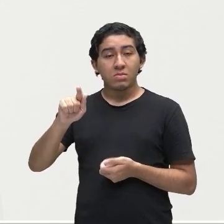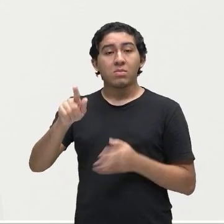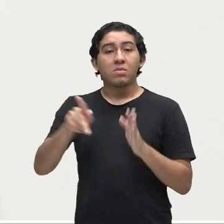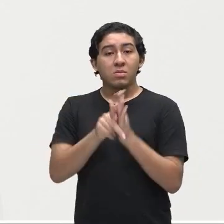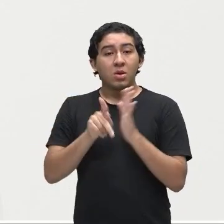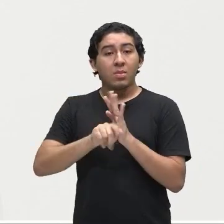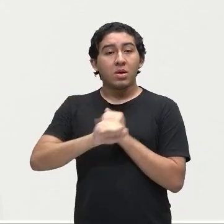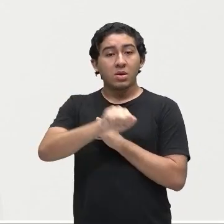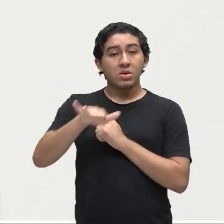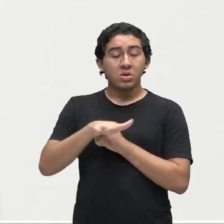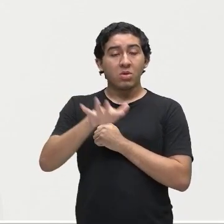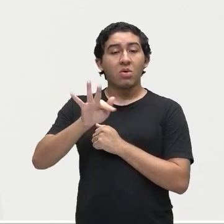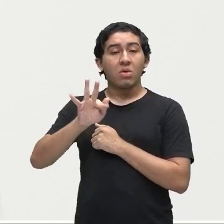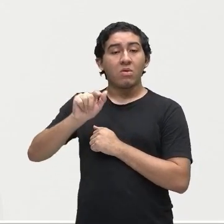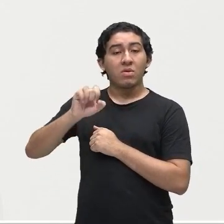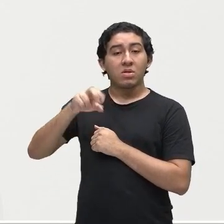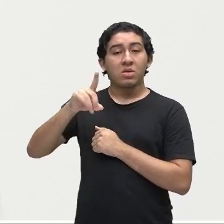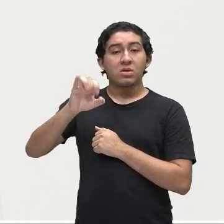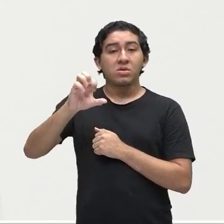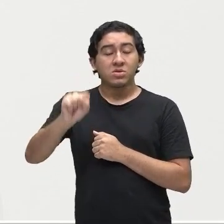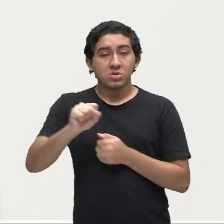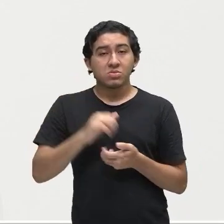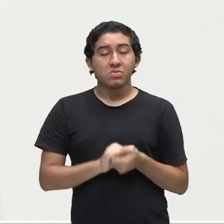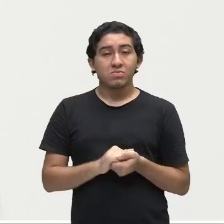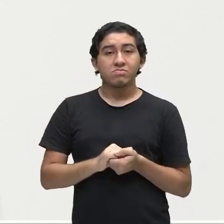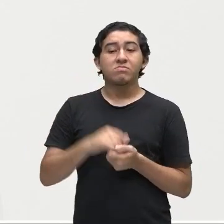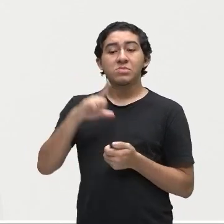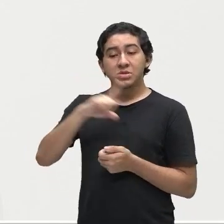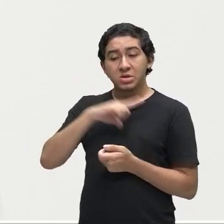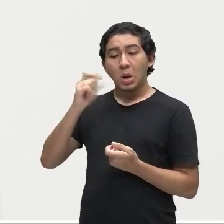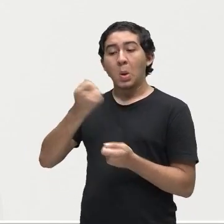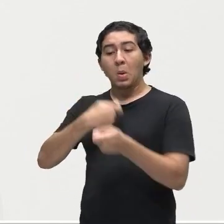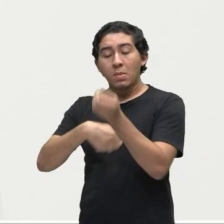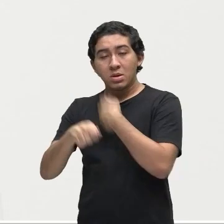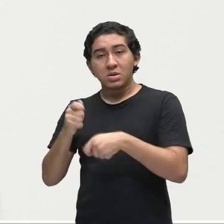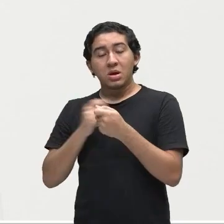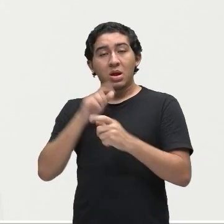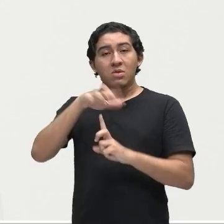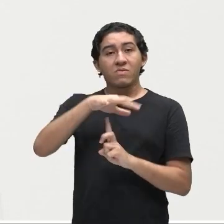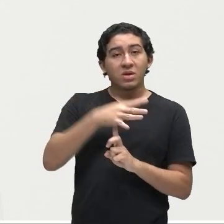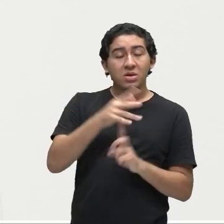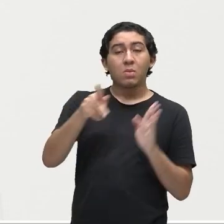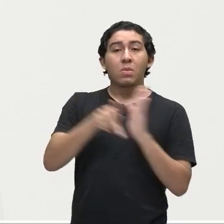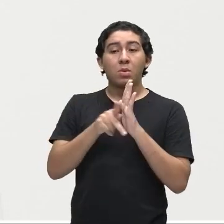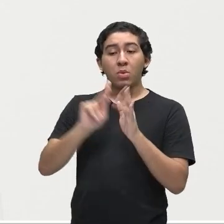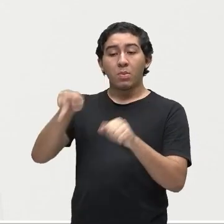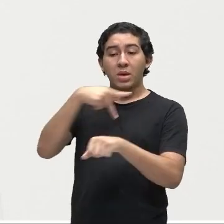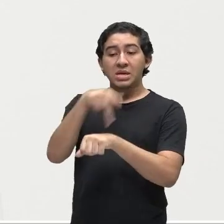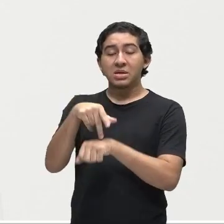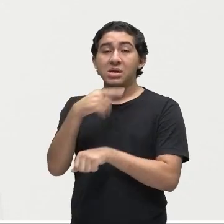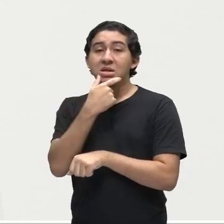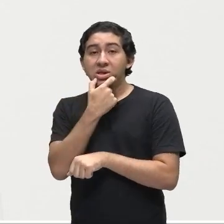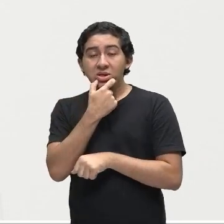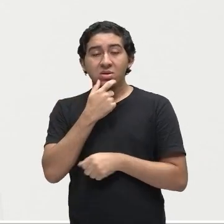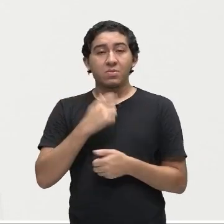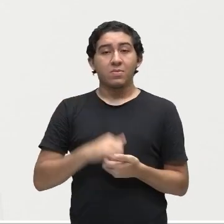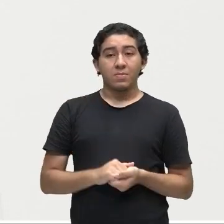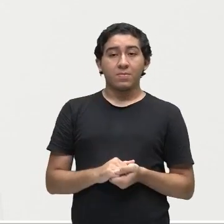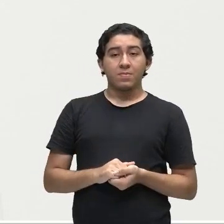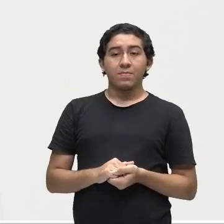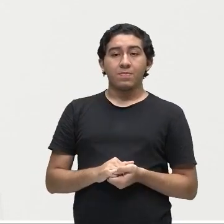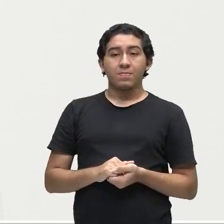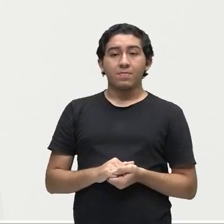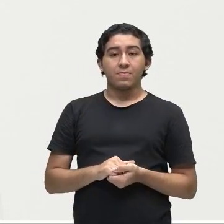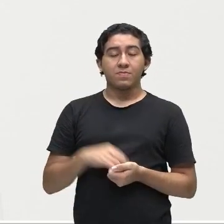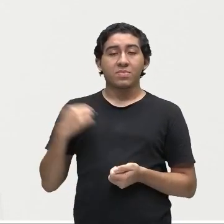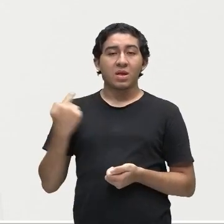hoje compreende o norte da Bélgica, era comercializada nas feiras da Inglaterra. Olha só, pessoal, para a gente entender o que eu estava